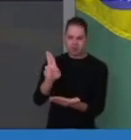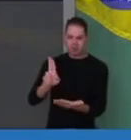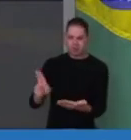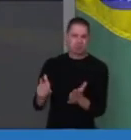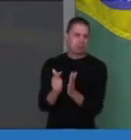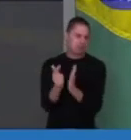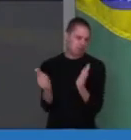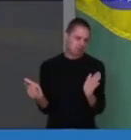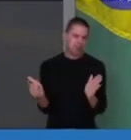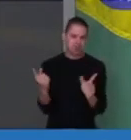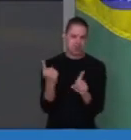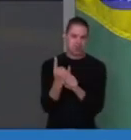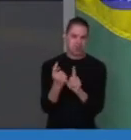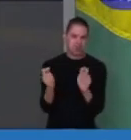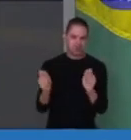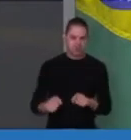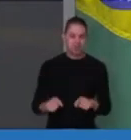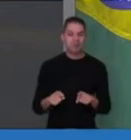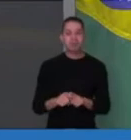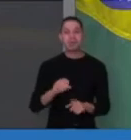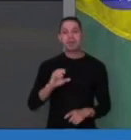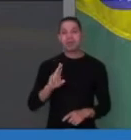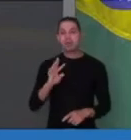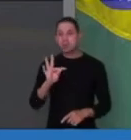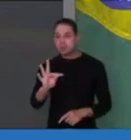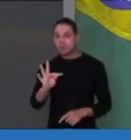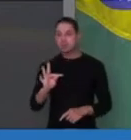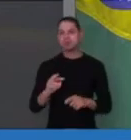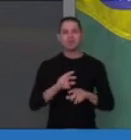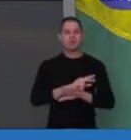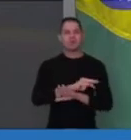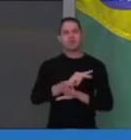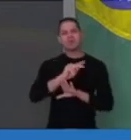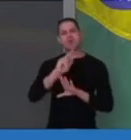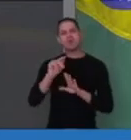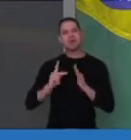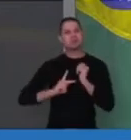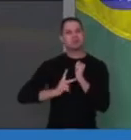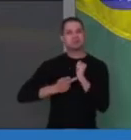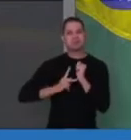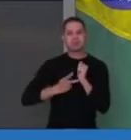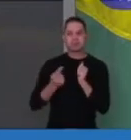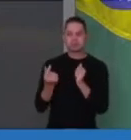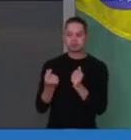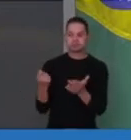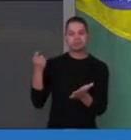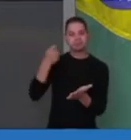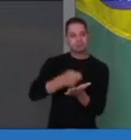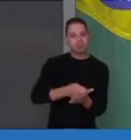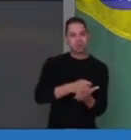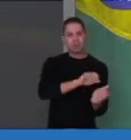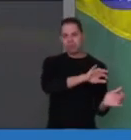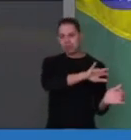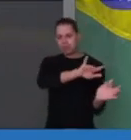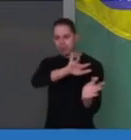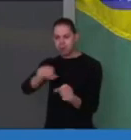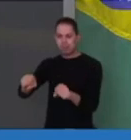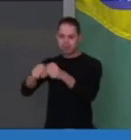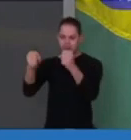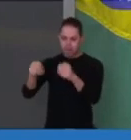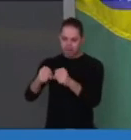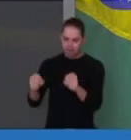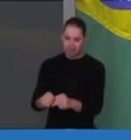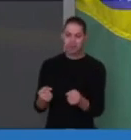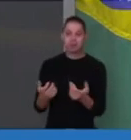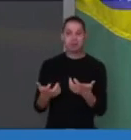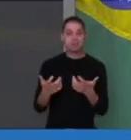imprensa, dar um Google. A CUT e vários outros sindicatos financiaram, vieram aqui, fizeram quebra-quebra. Por quê? Queriam